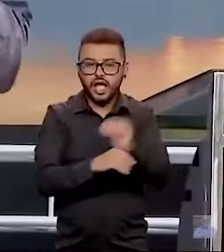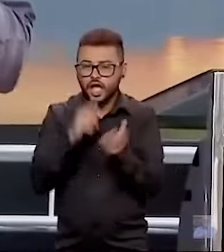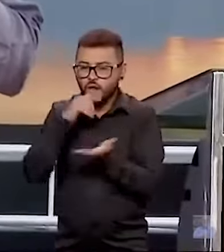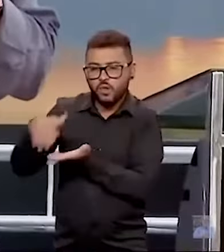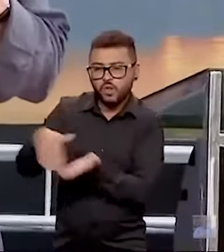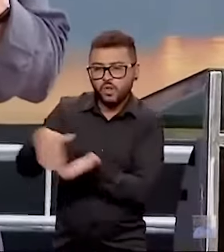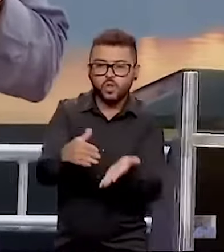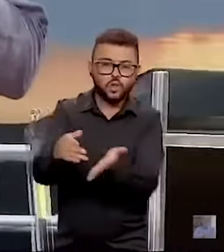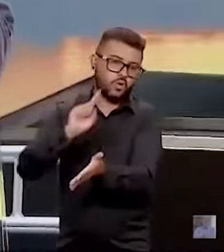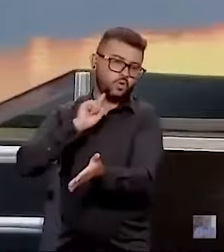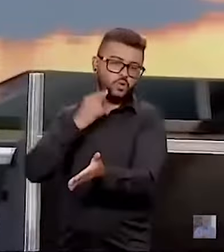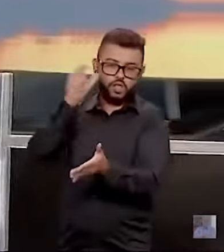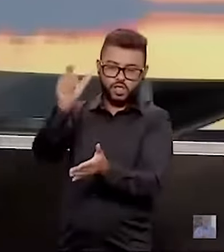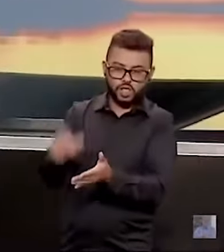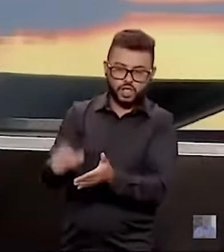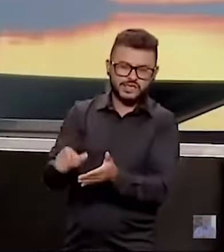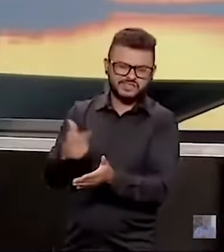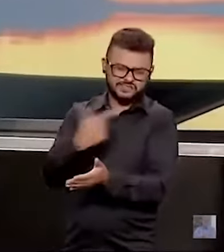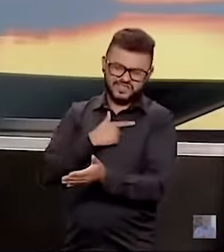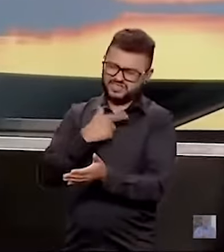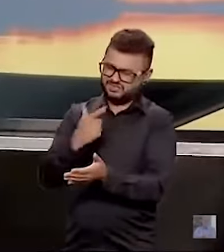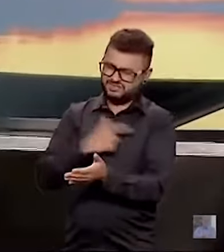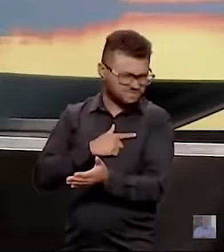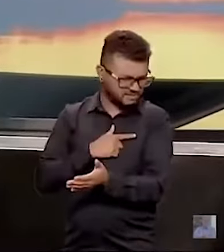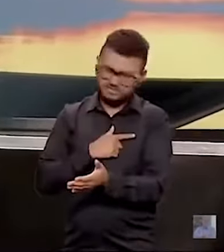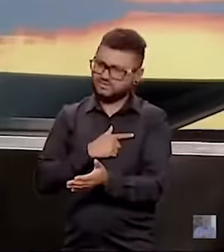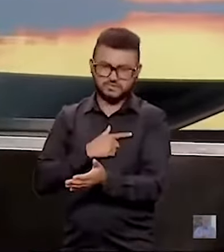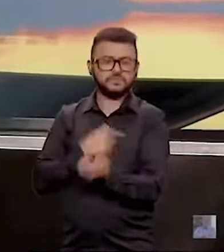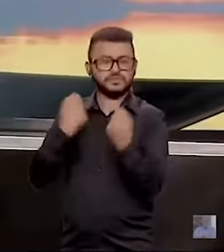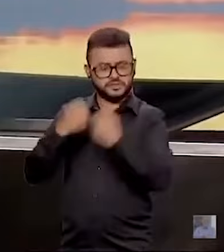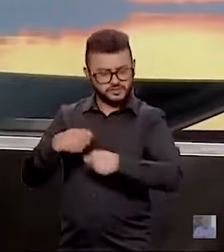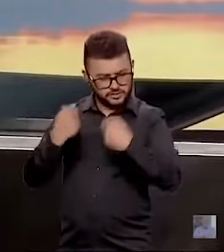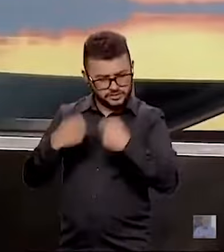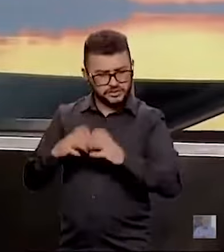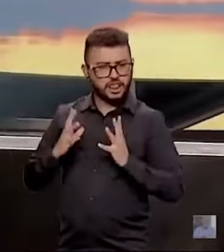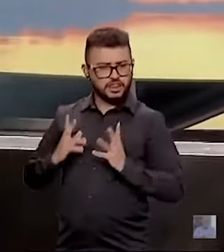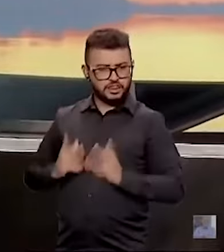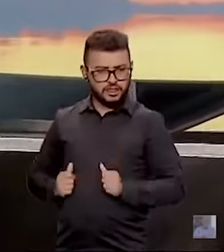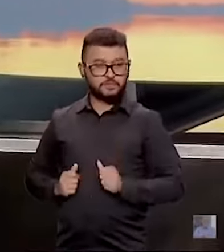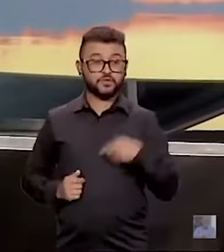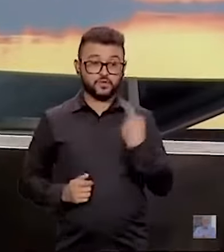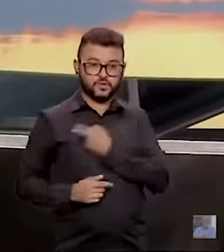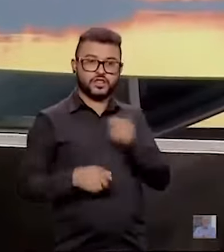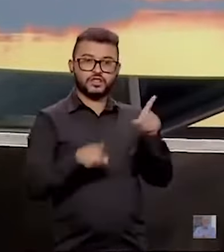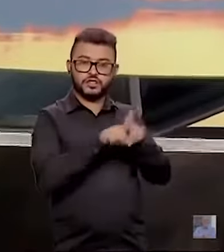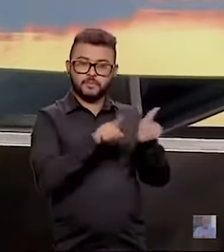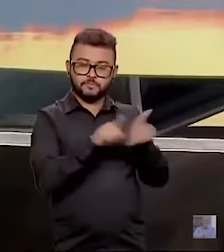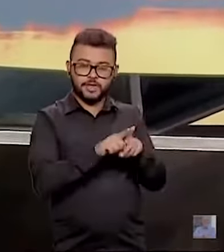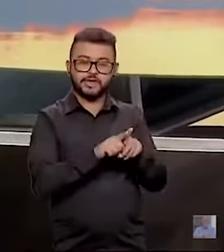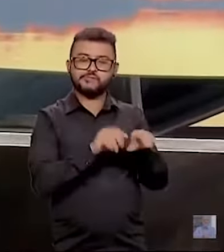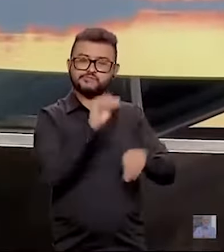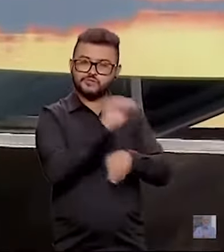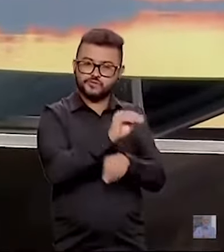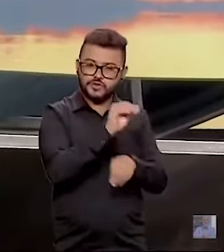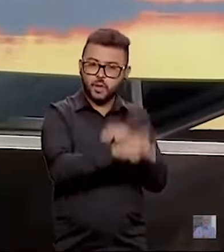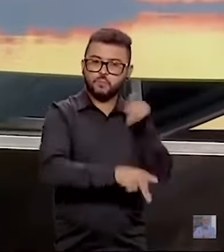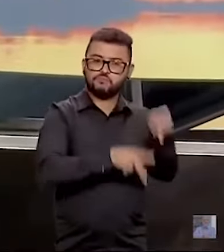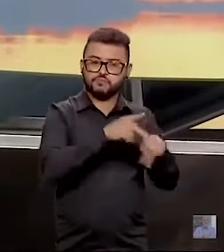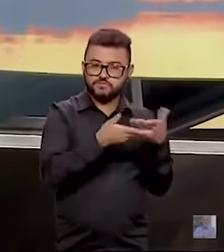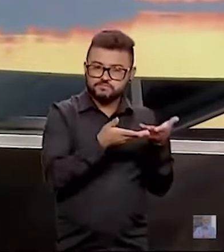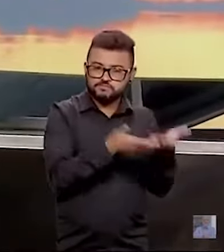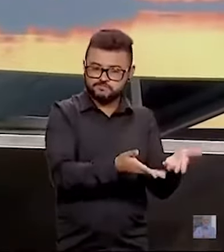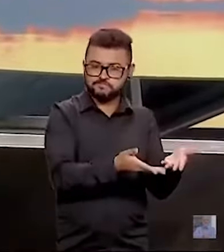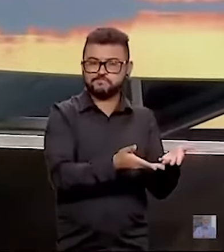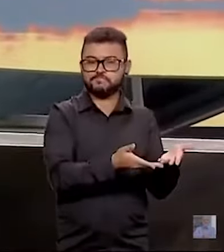cuidar de alguns igarapés que estão aqui, coisa feia. E aqui a gente vai ter que continuar cuidando